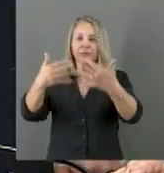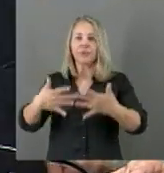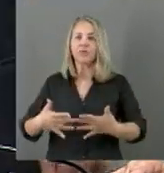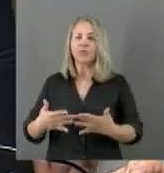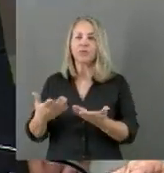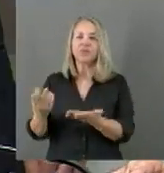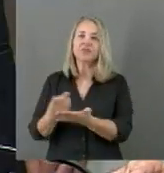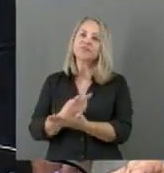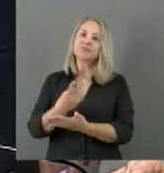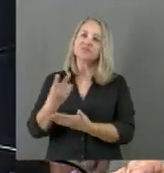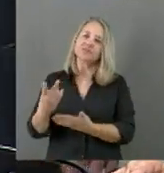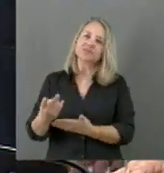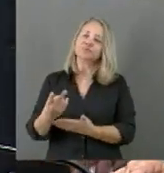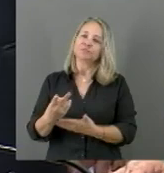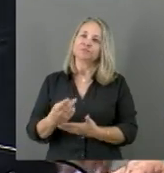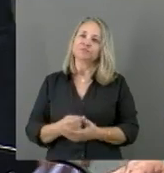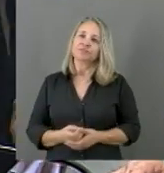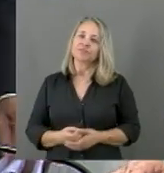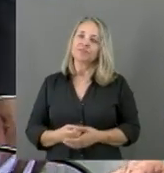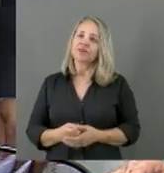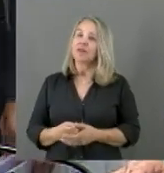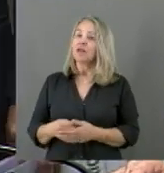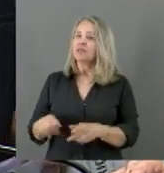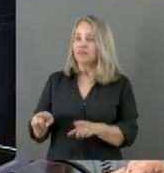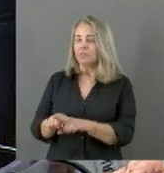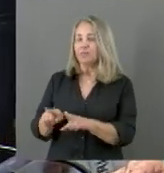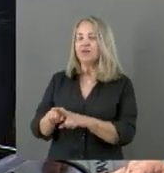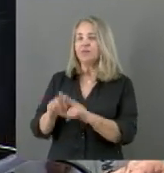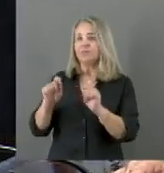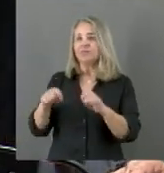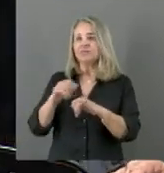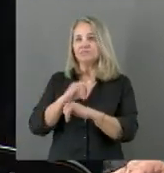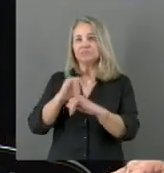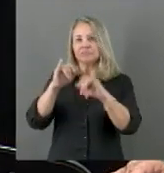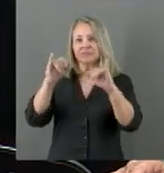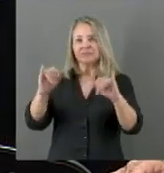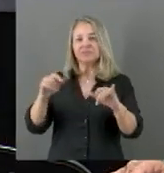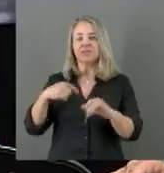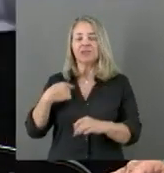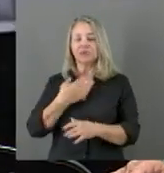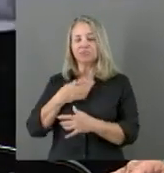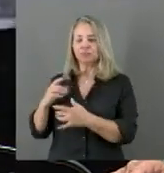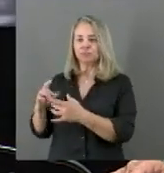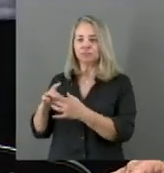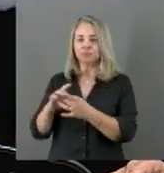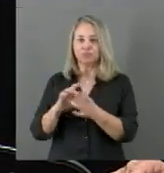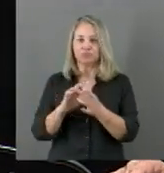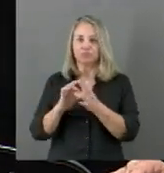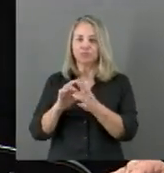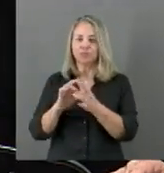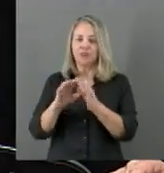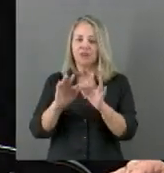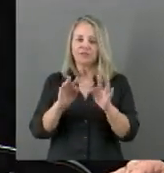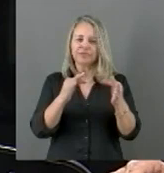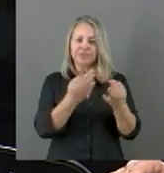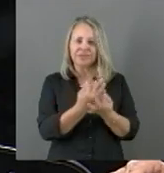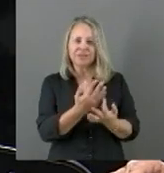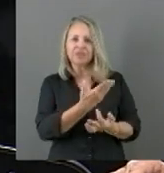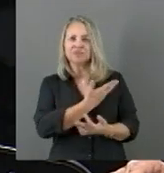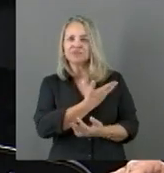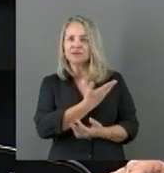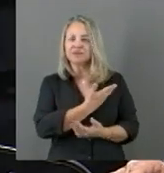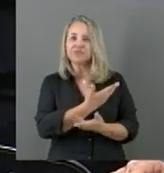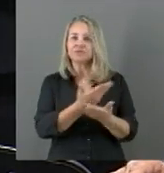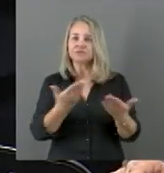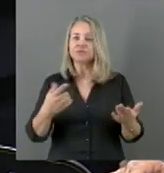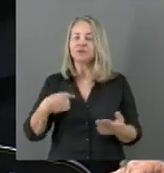condições em que isso se deu, ao mesmo tempo em que já manifesto a nossa solidariedade à família, o